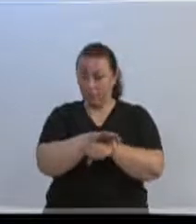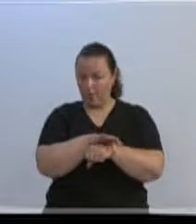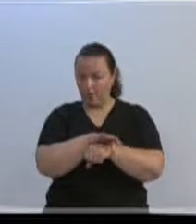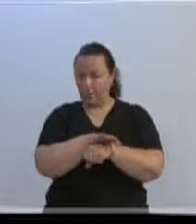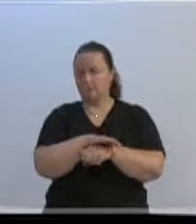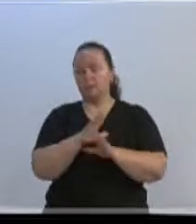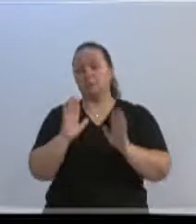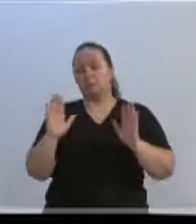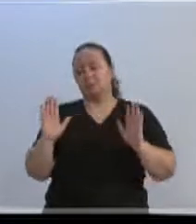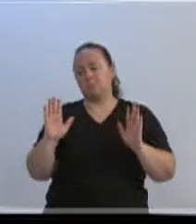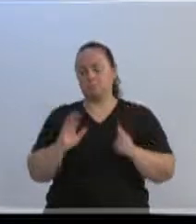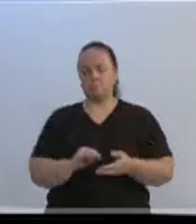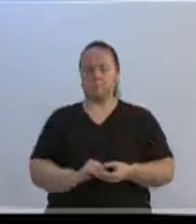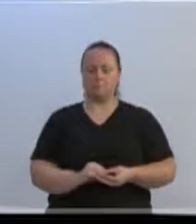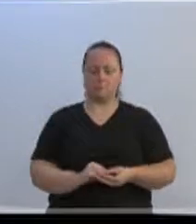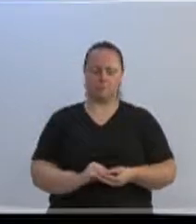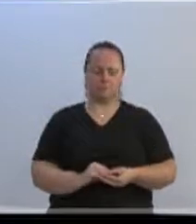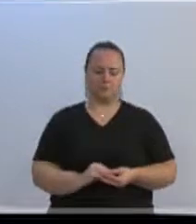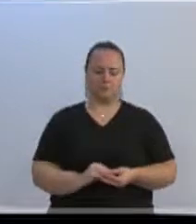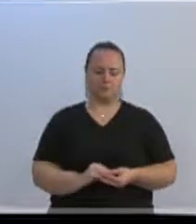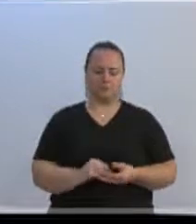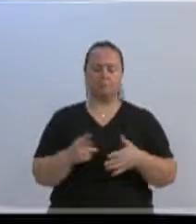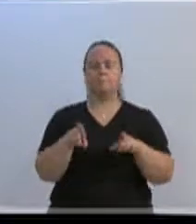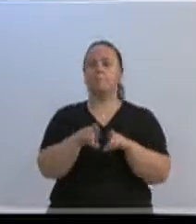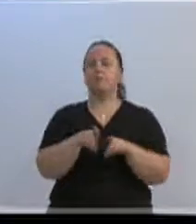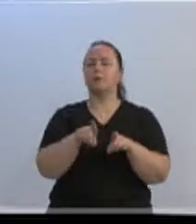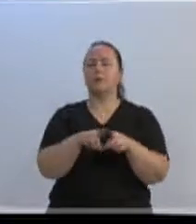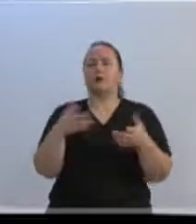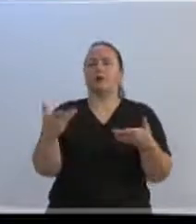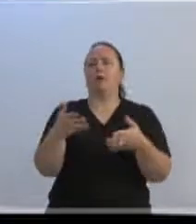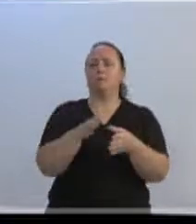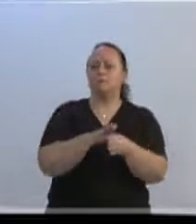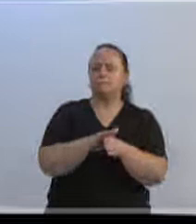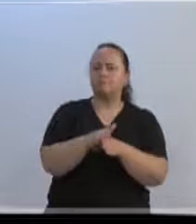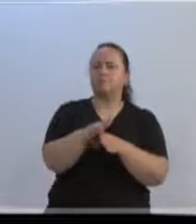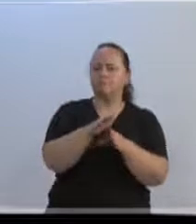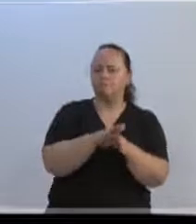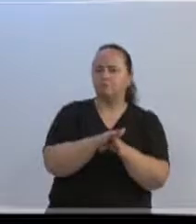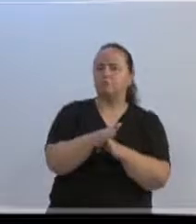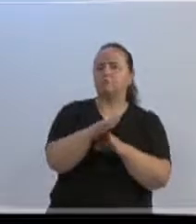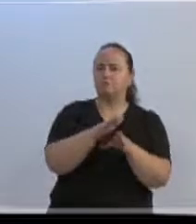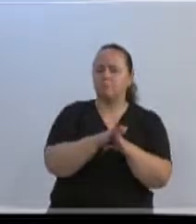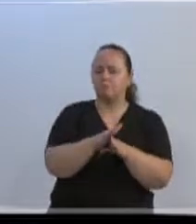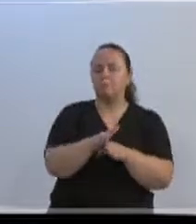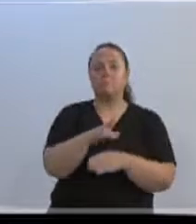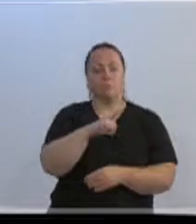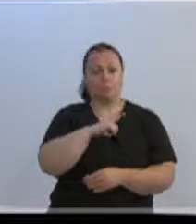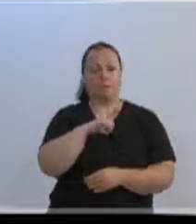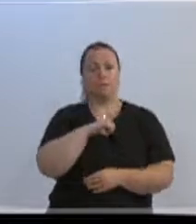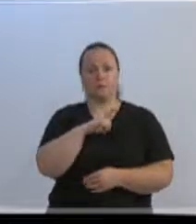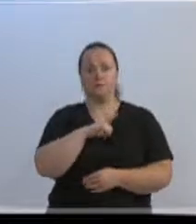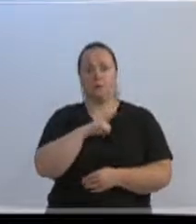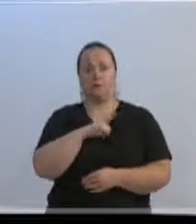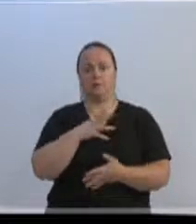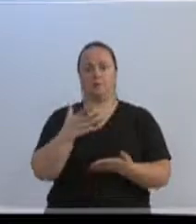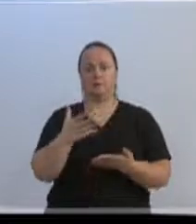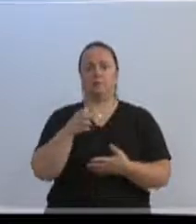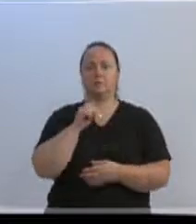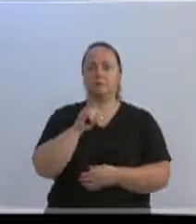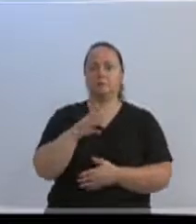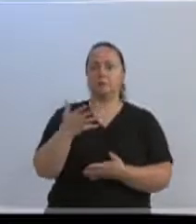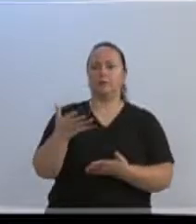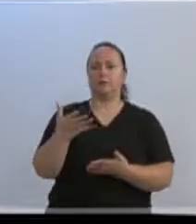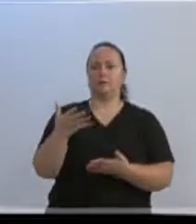que tivéssemos orientações constante com relação à direção do